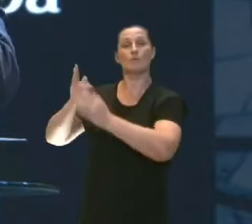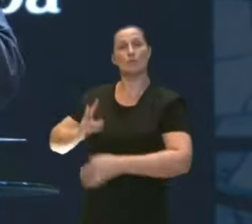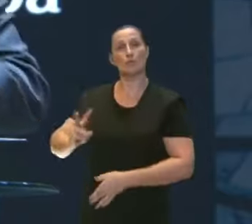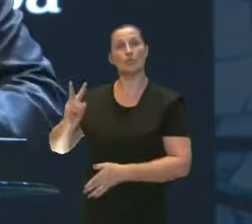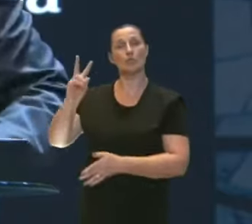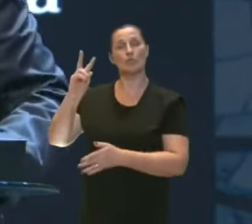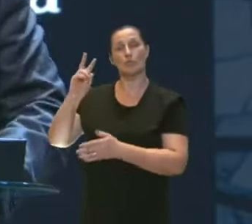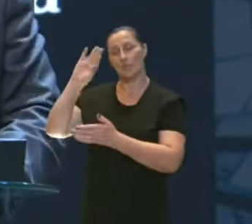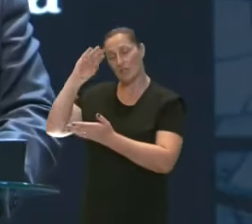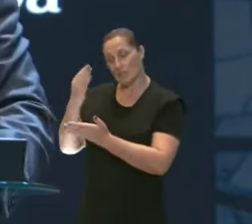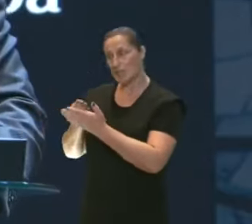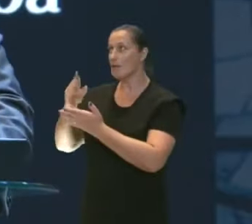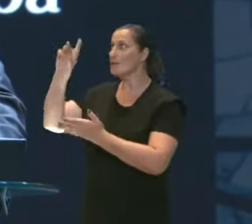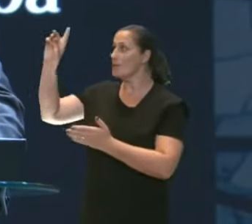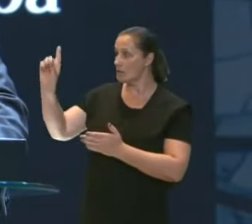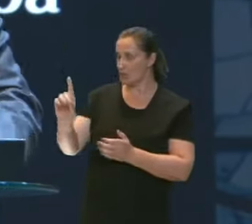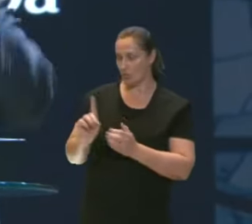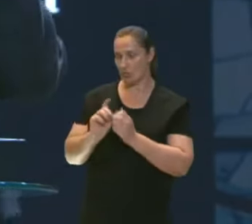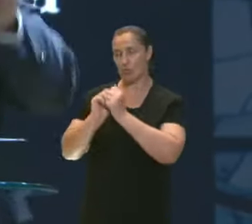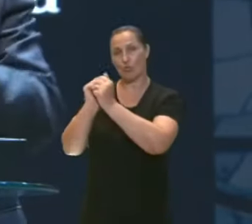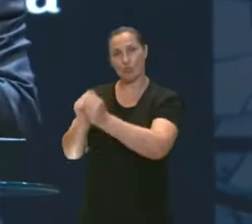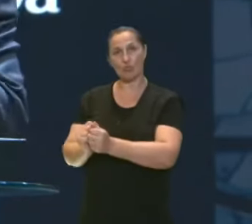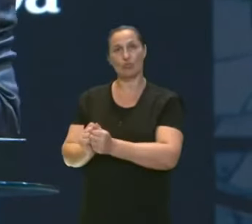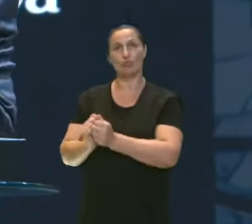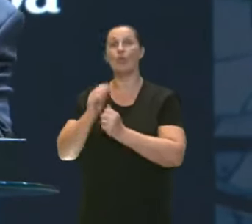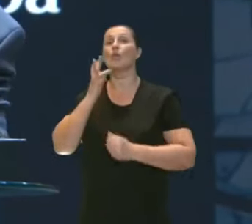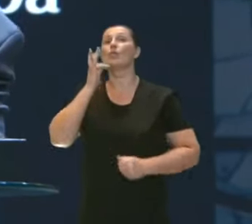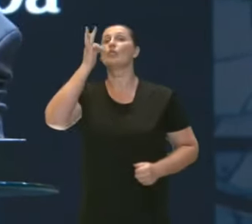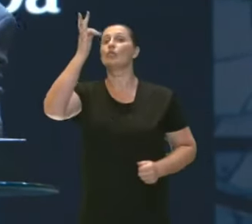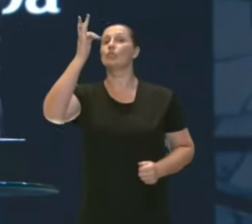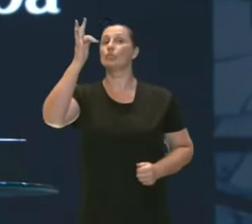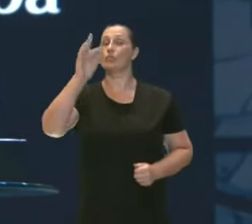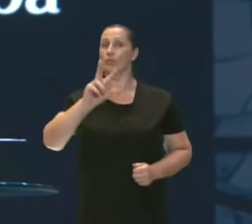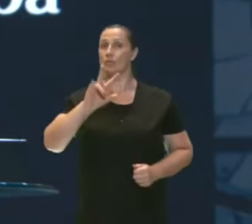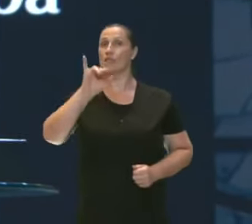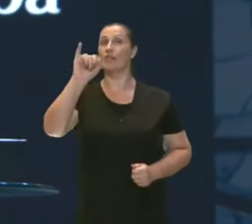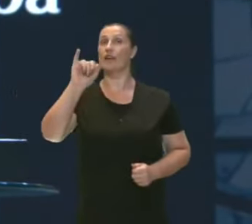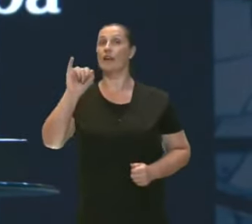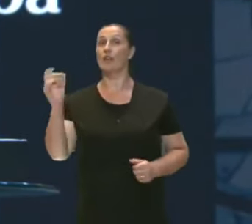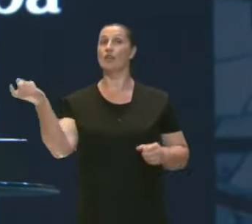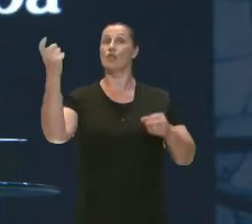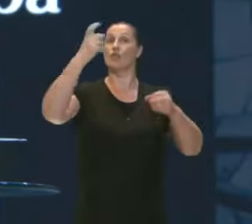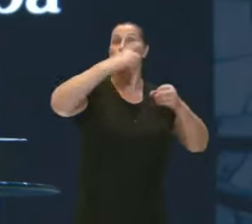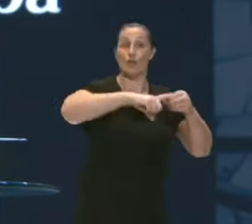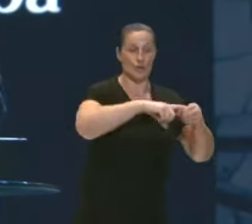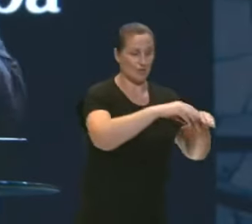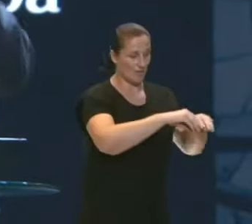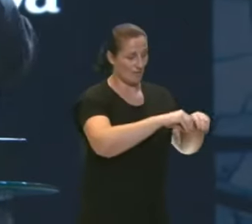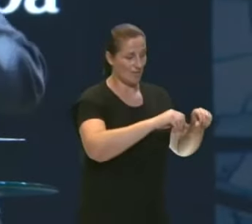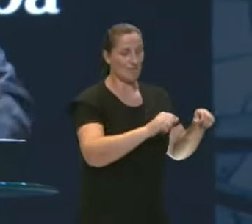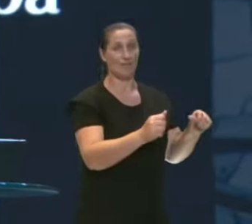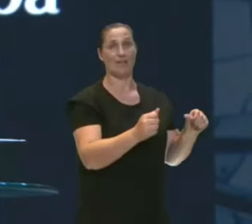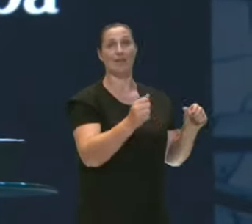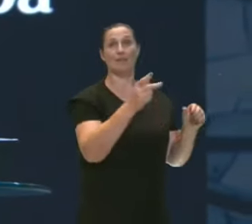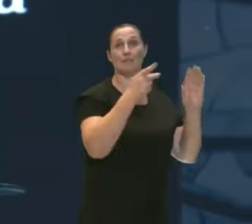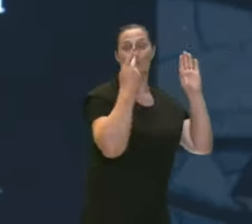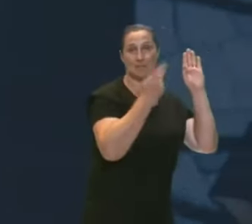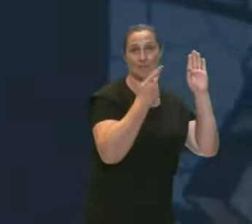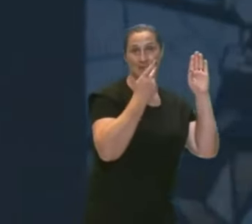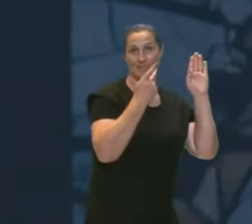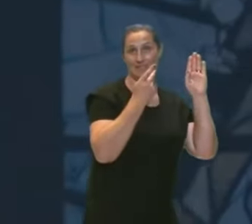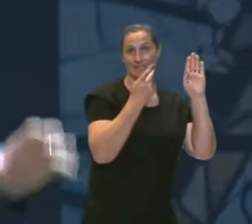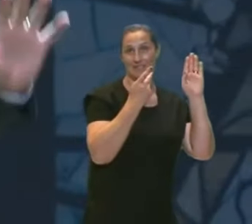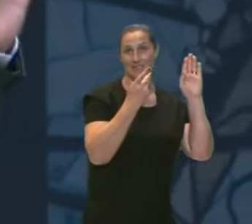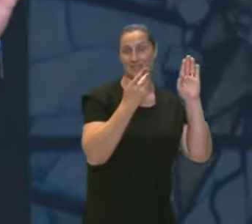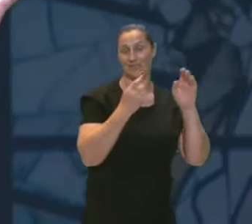que Deus está aqui conosco nesse lugar e que um dia Ele vai levar vocês de volta para a terra. E Ele faz um negócio